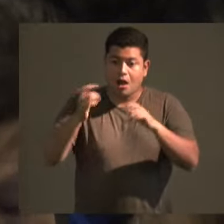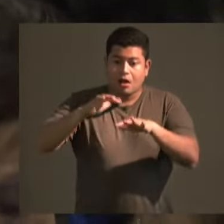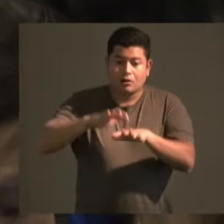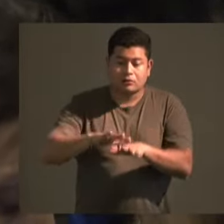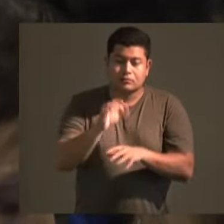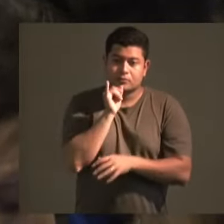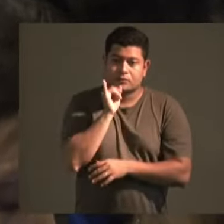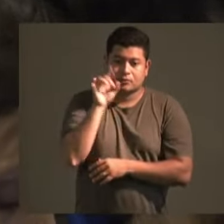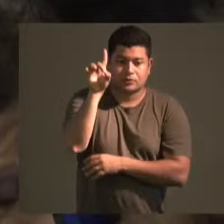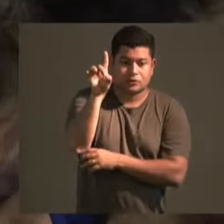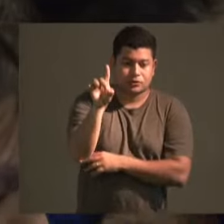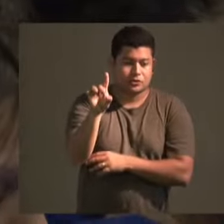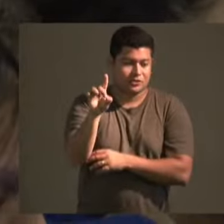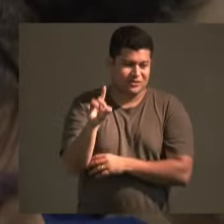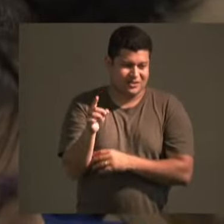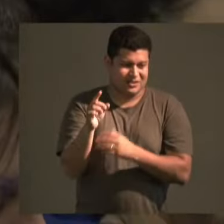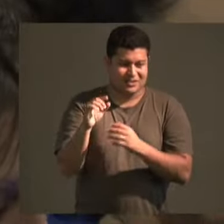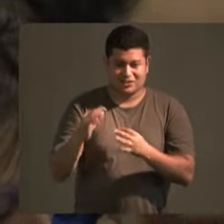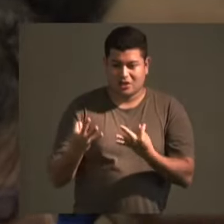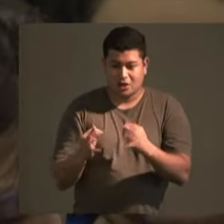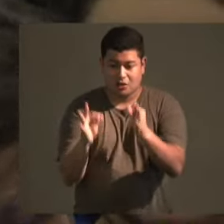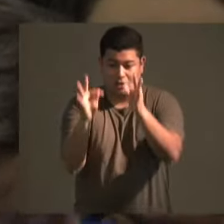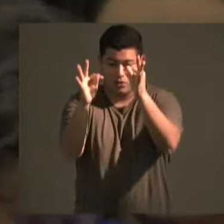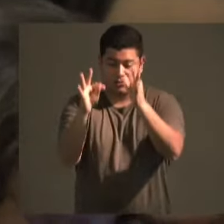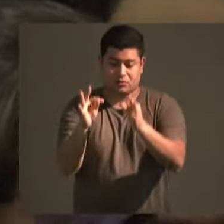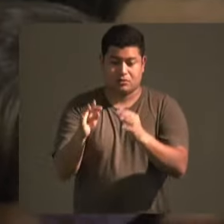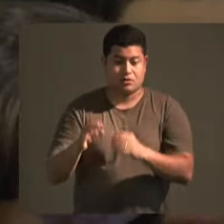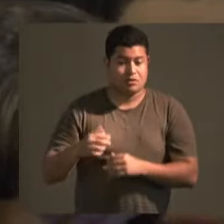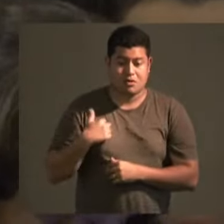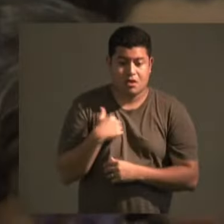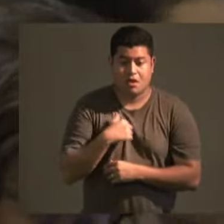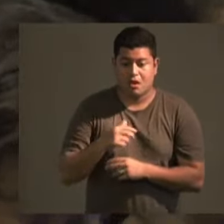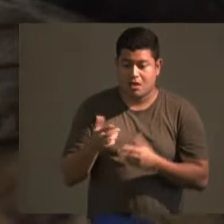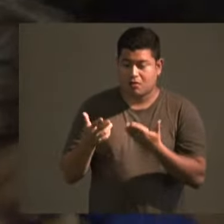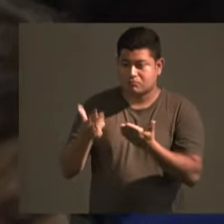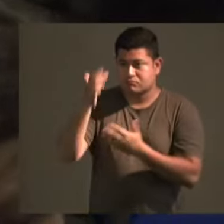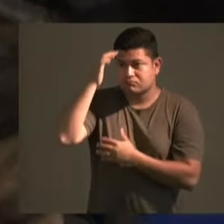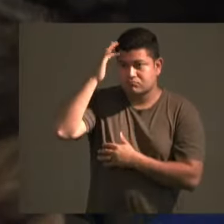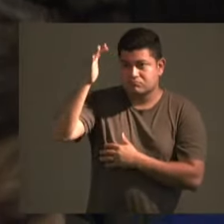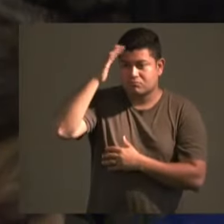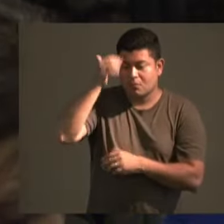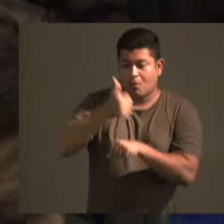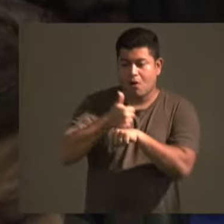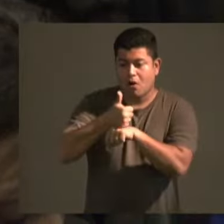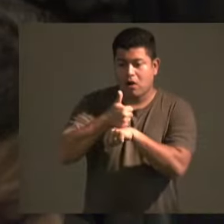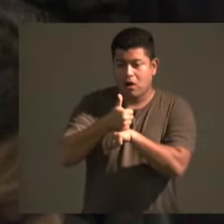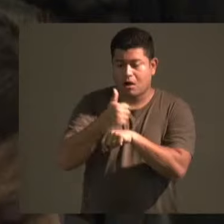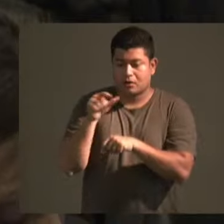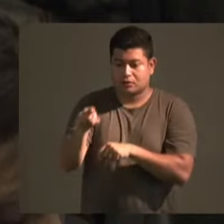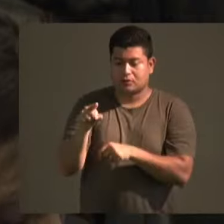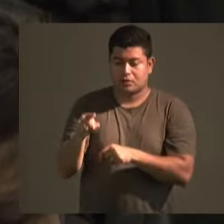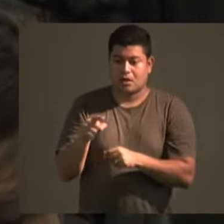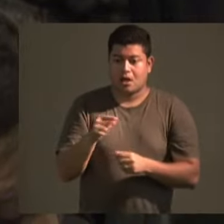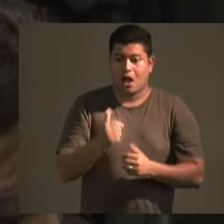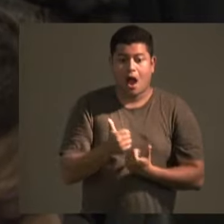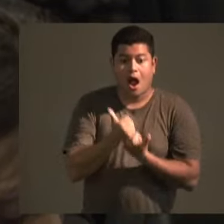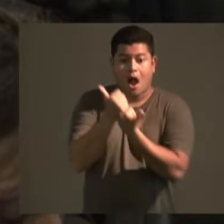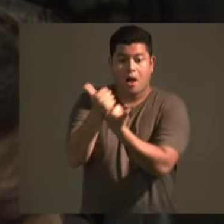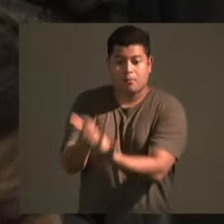digital. Né? Então, não vejo profissionais nessa área pensando, né, em dar esse protagonismo para essa